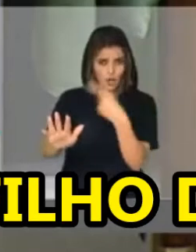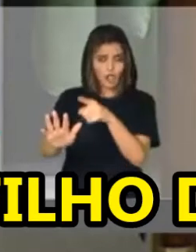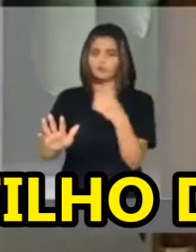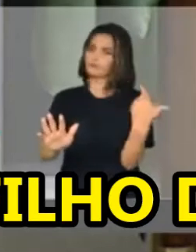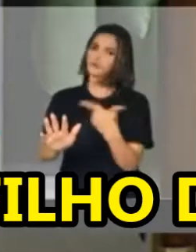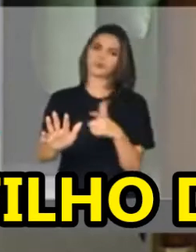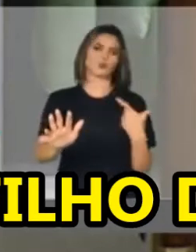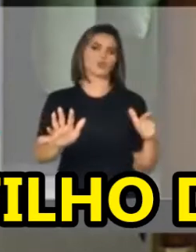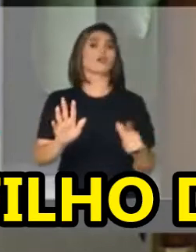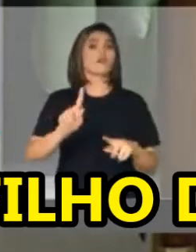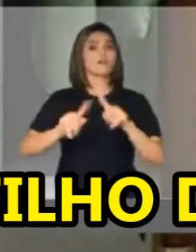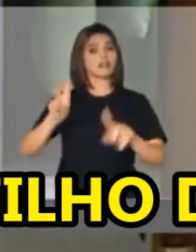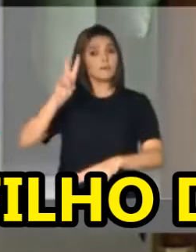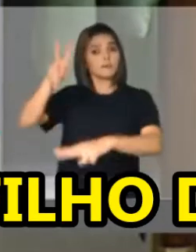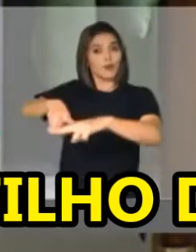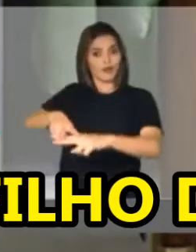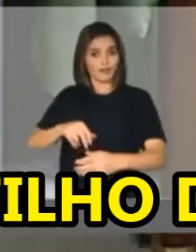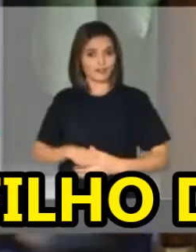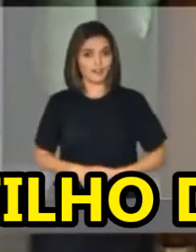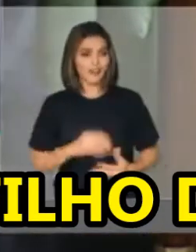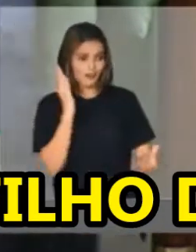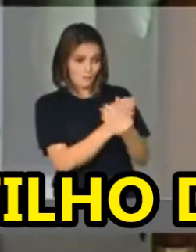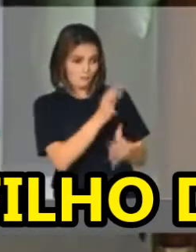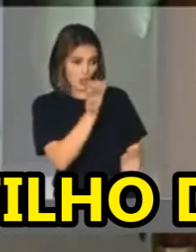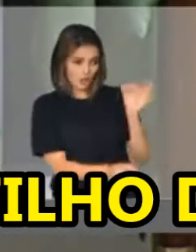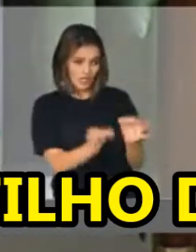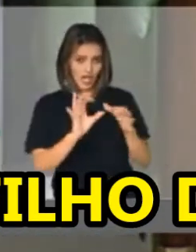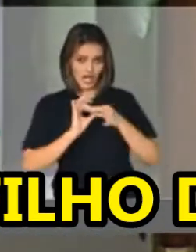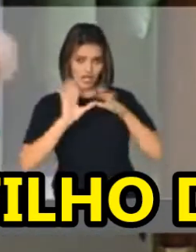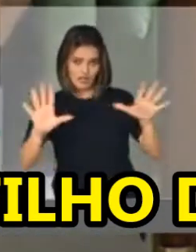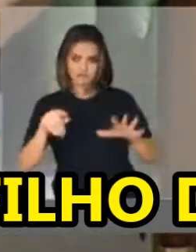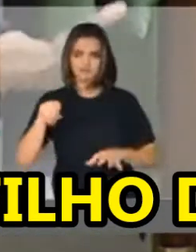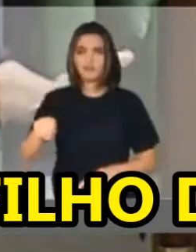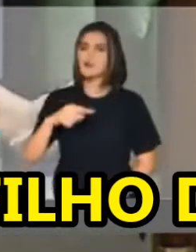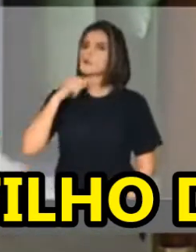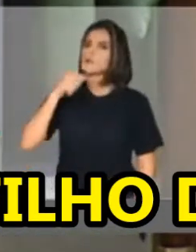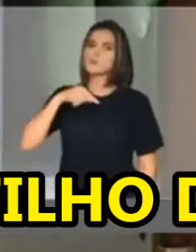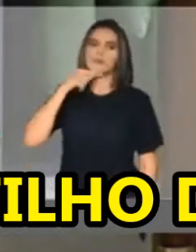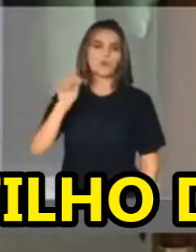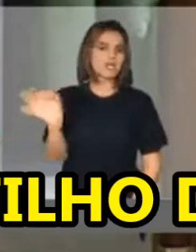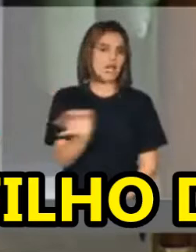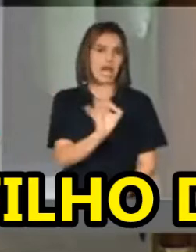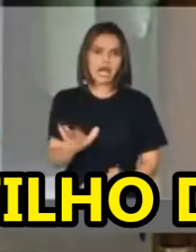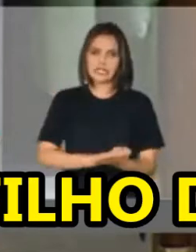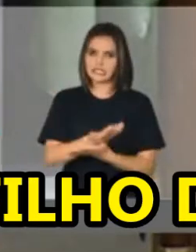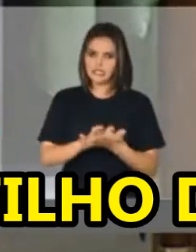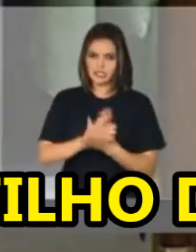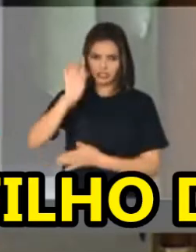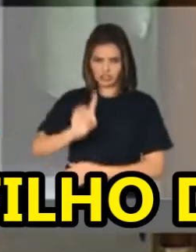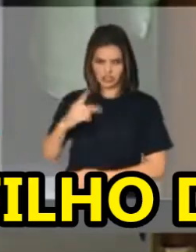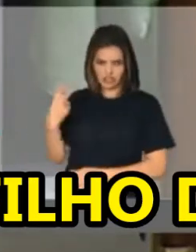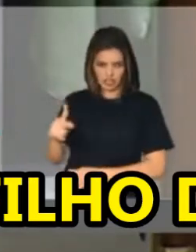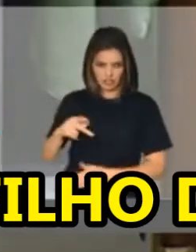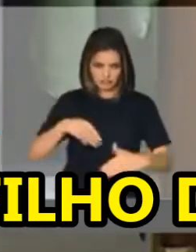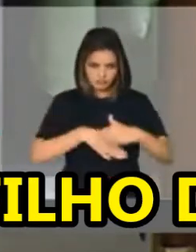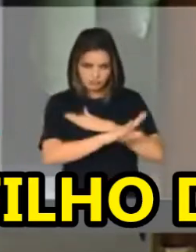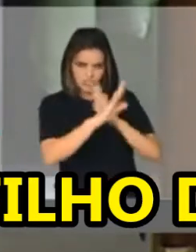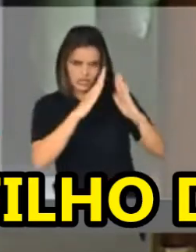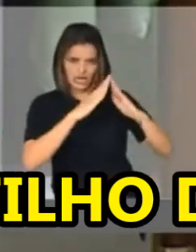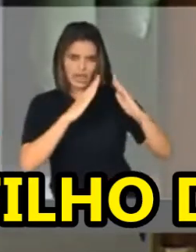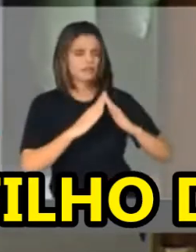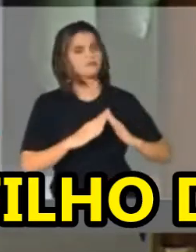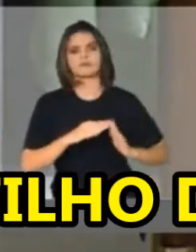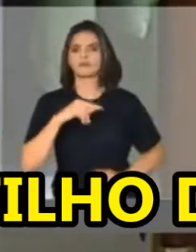Sequer responde a processo em liberdade, sequer consegue ter direito a ir para sua casa, sequer